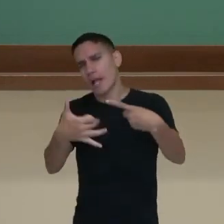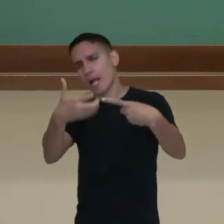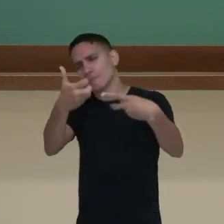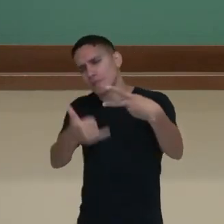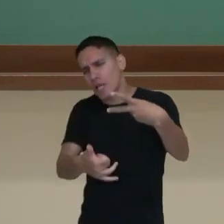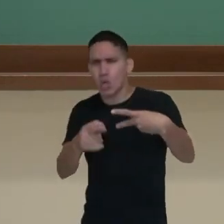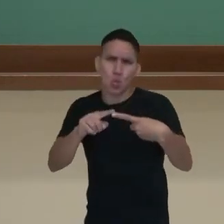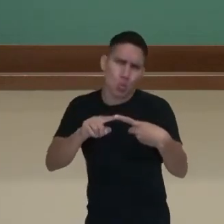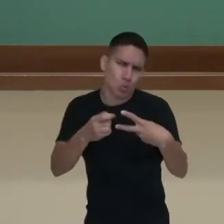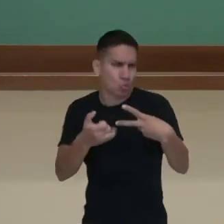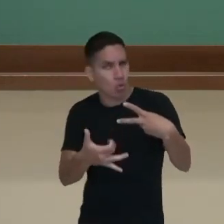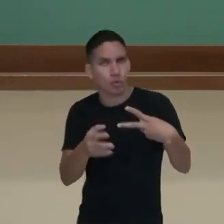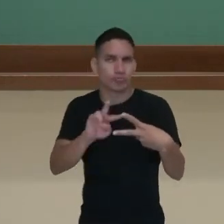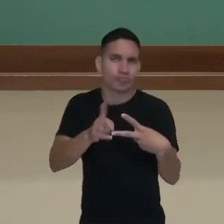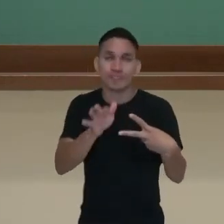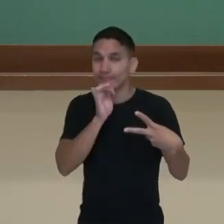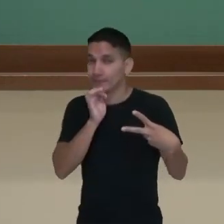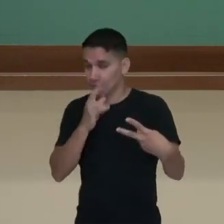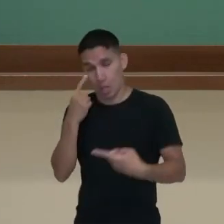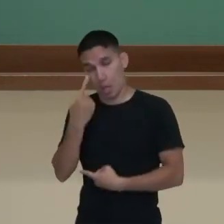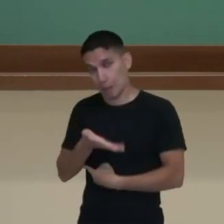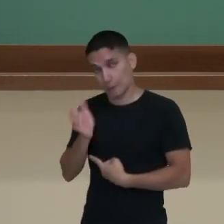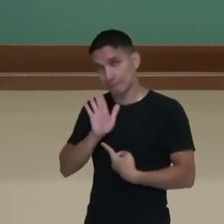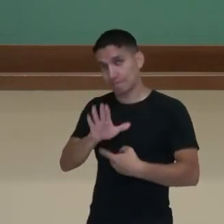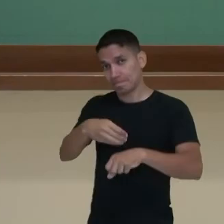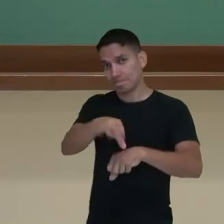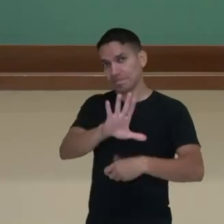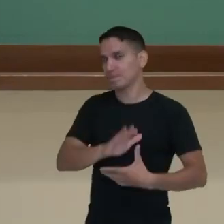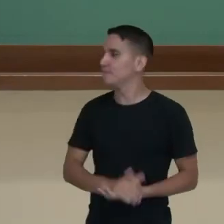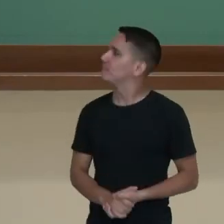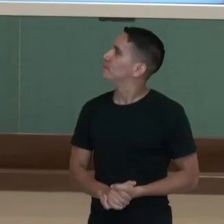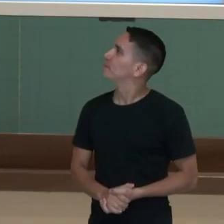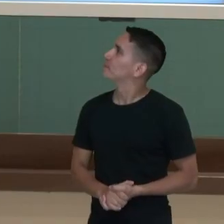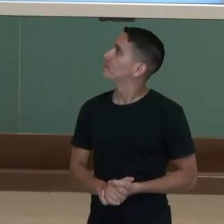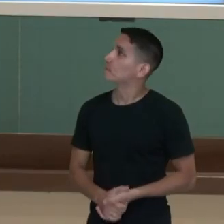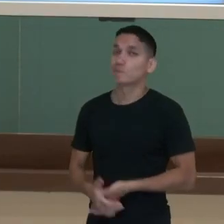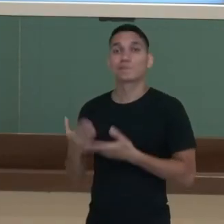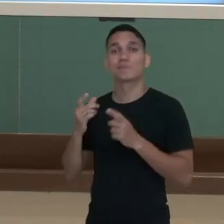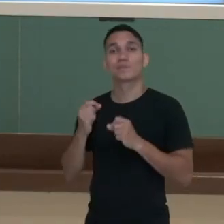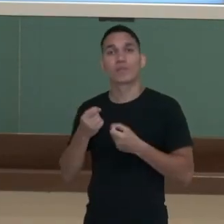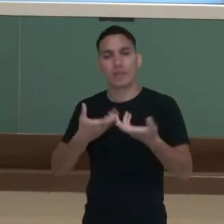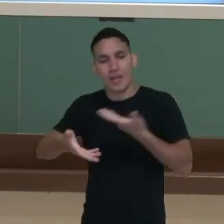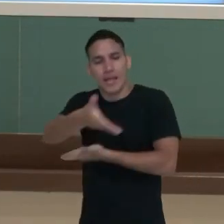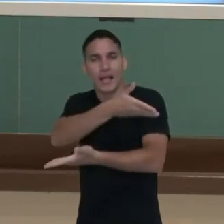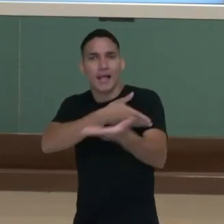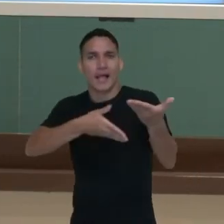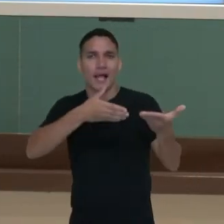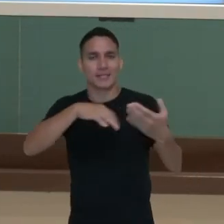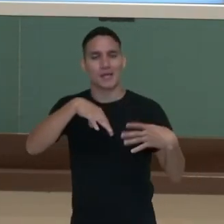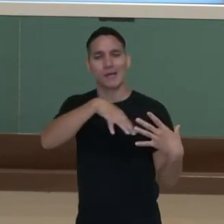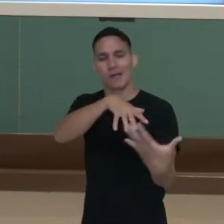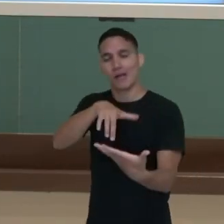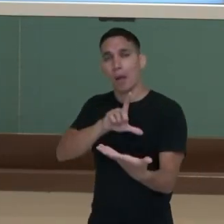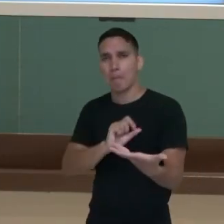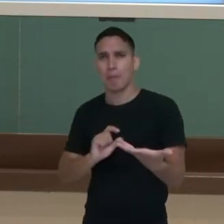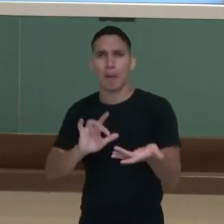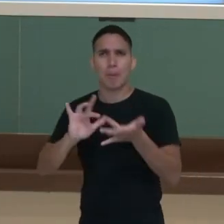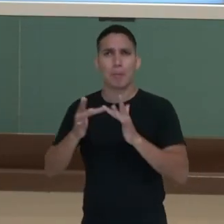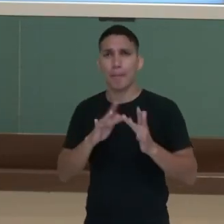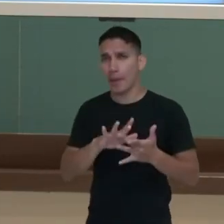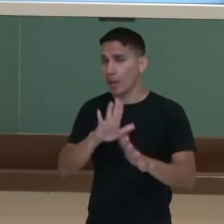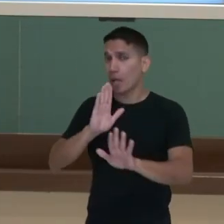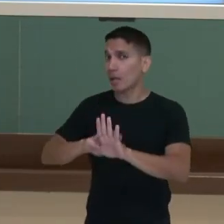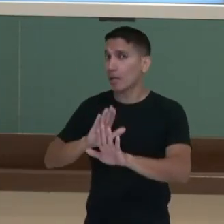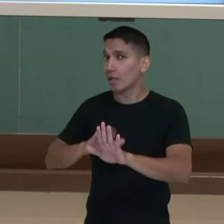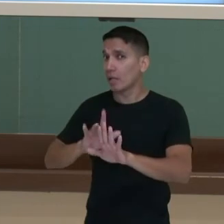exemplos? Vamos aqui então para a nossa correção. Olha só. Então, olha só, as relações internacionais têm como objetivo, né, elas visam